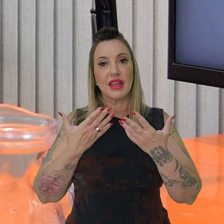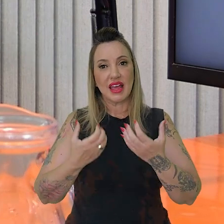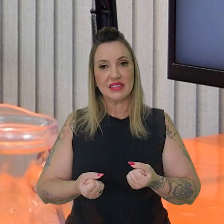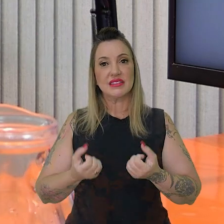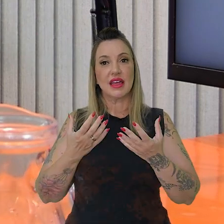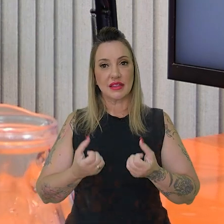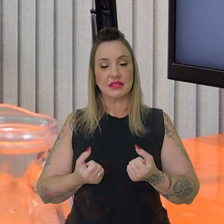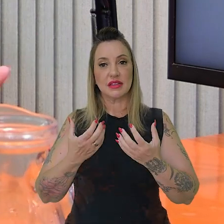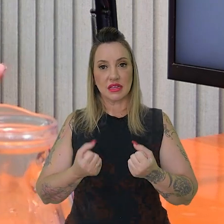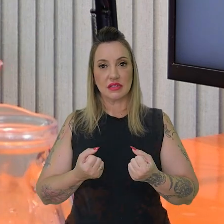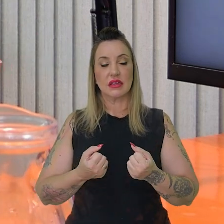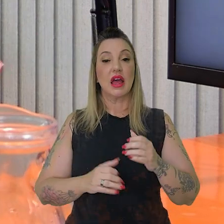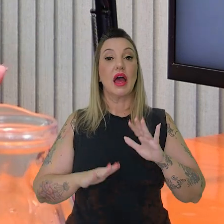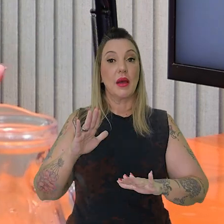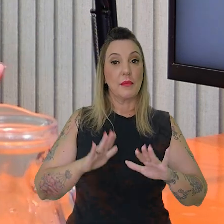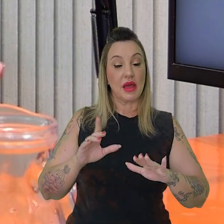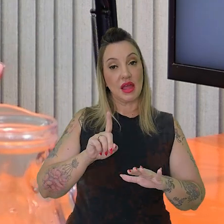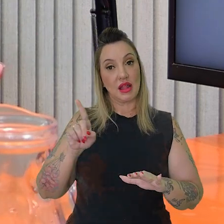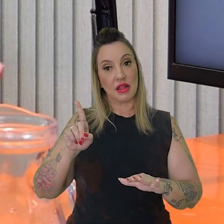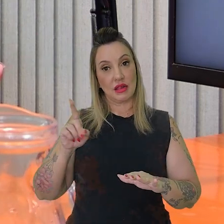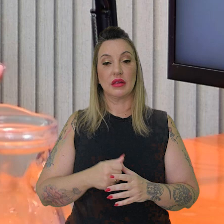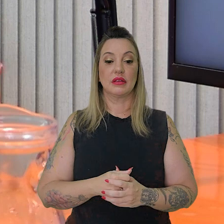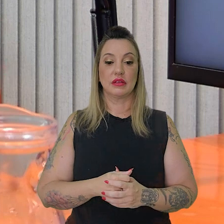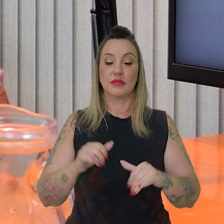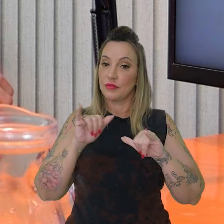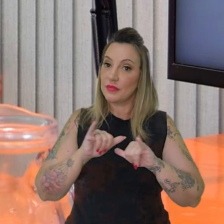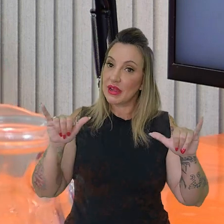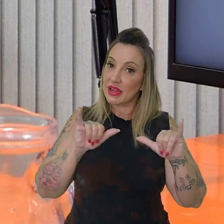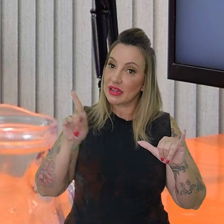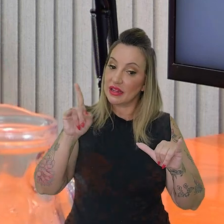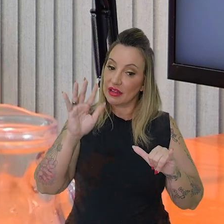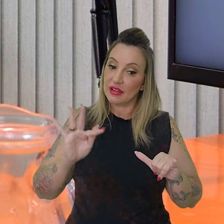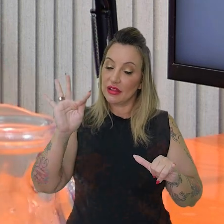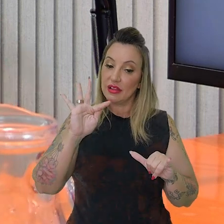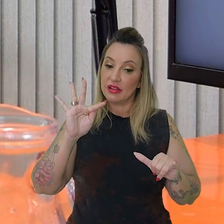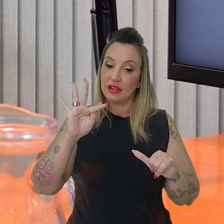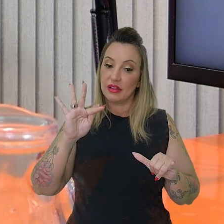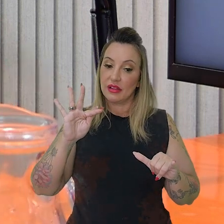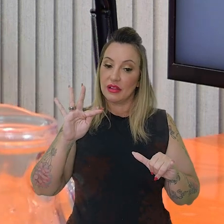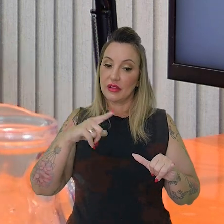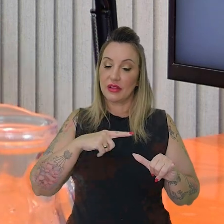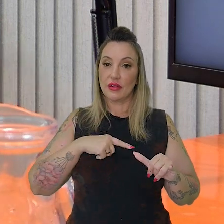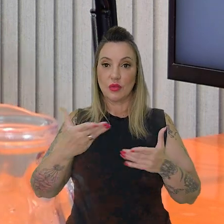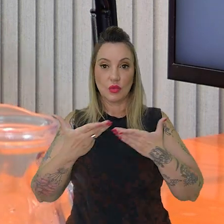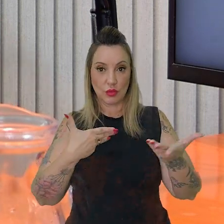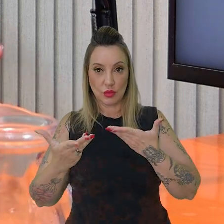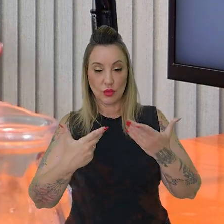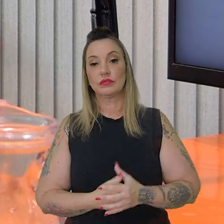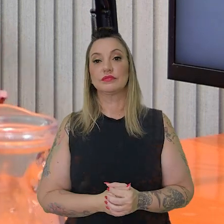Eh Apesar de que o comercial da da o marketing por exemplo da faculdade onde eu tava tem muita pegada de comercial